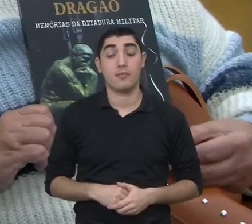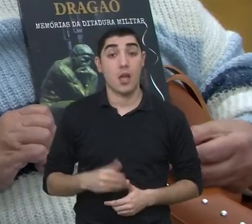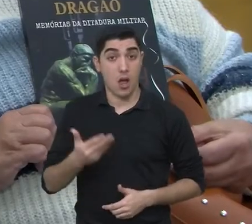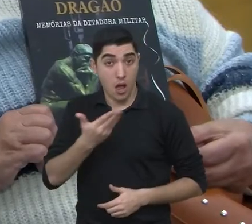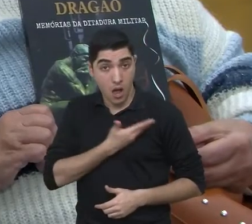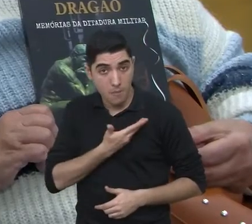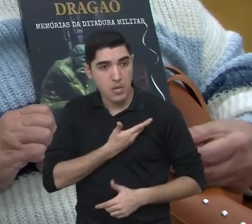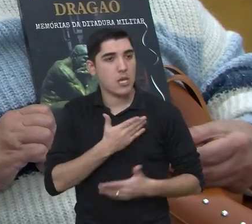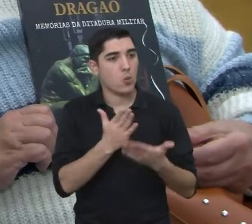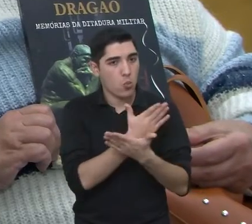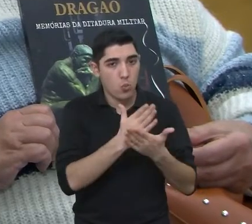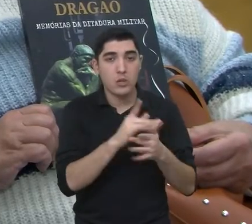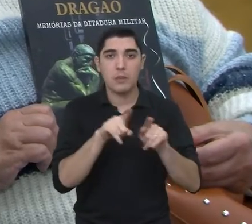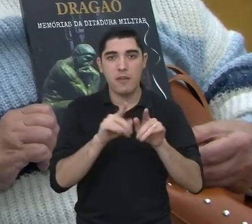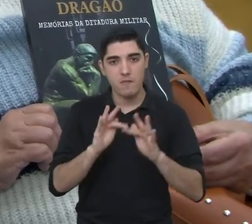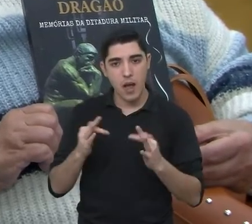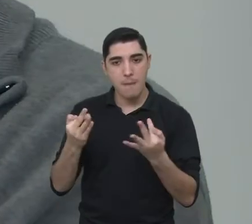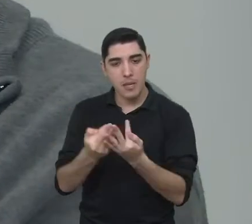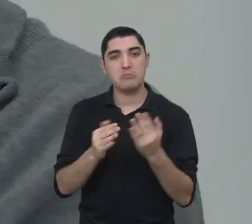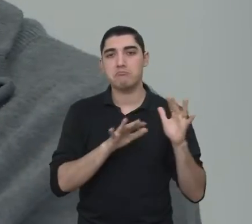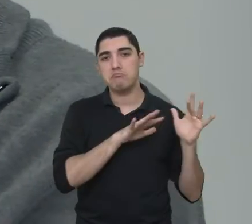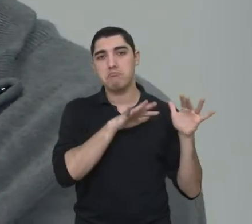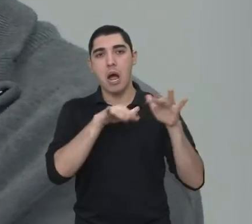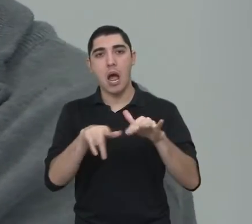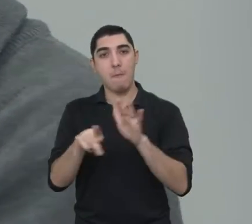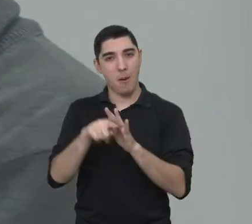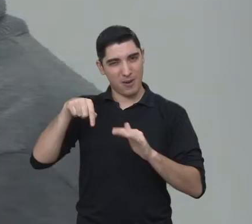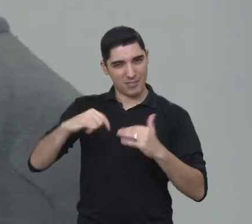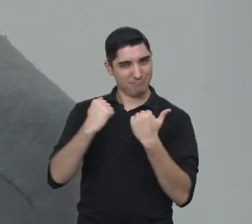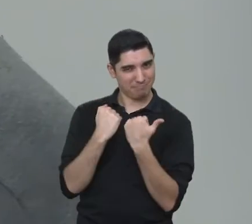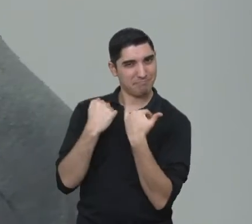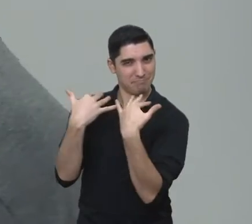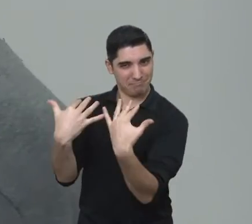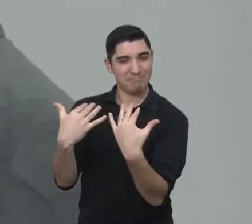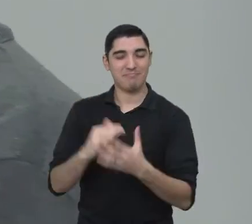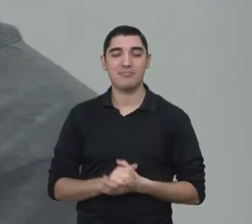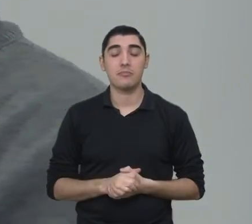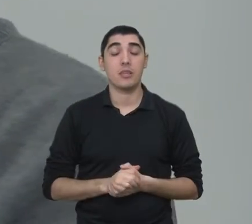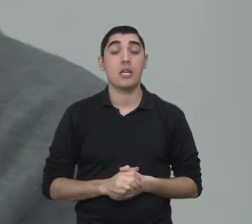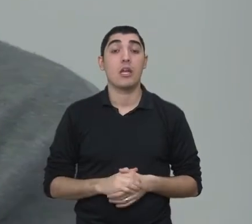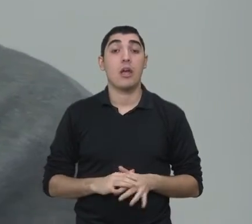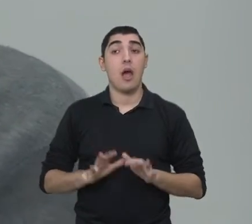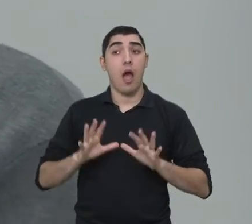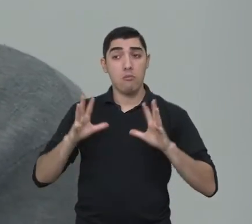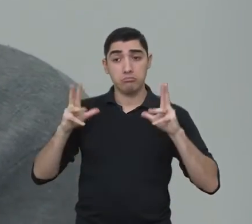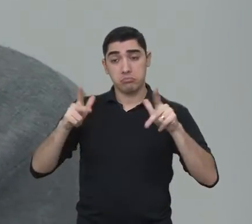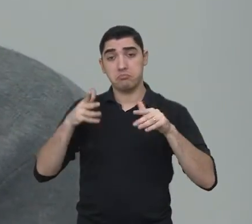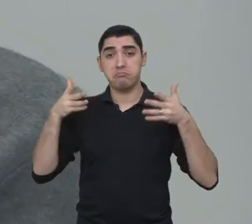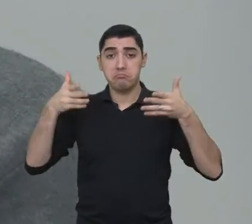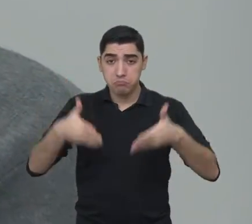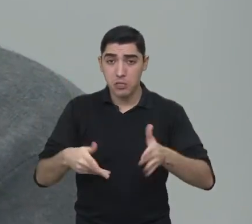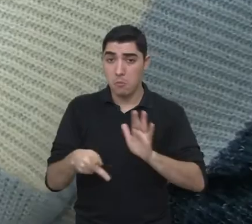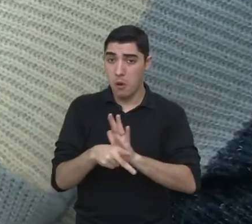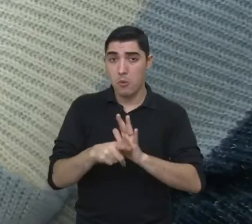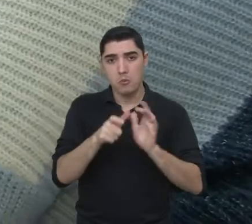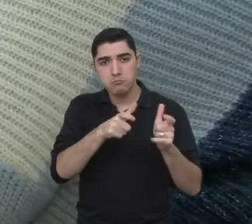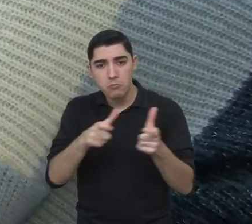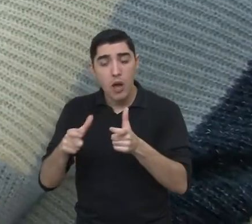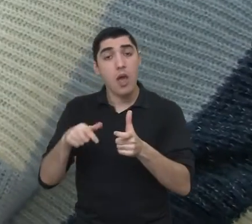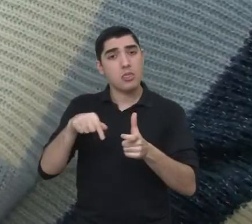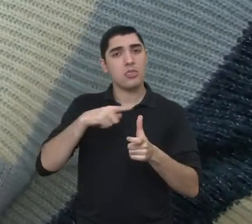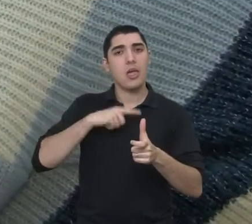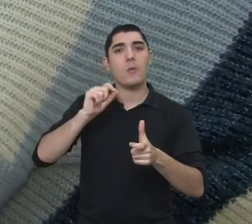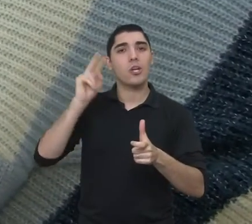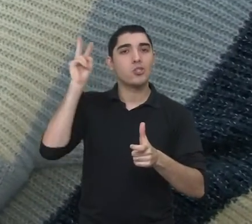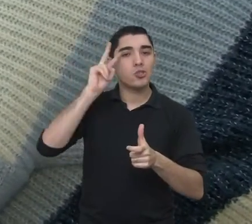Amigos e familiares participaram do encontro realizado no auditório da Câmara. O pré-lançamento da obra no Legislativo se mistura